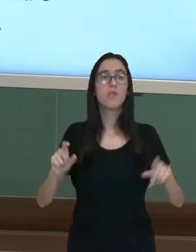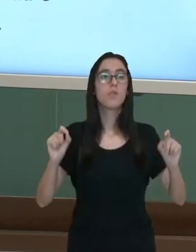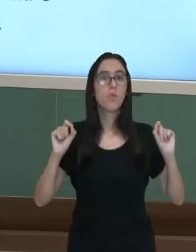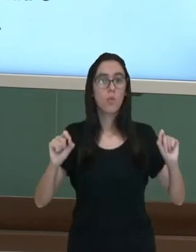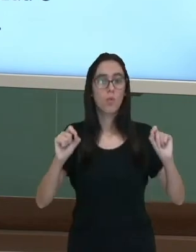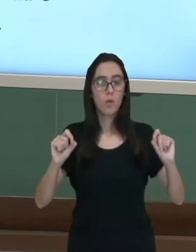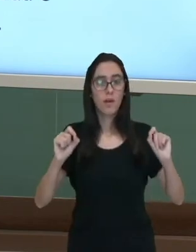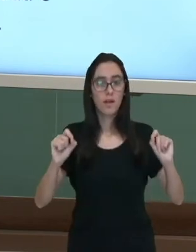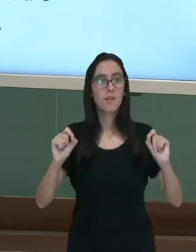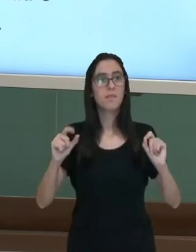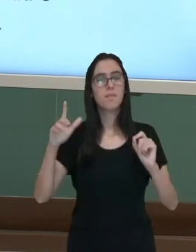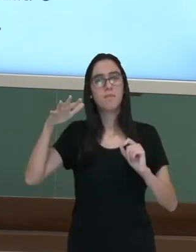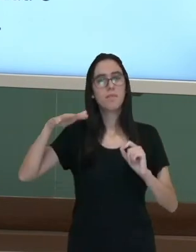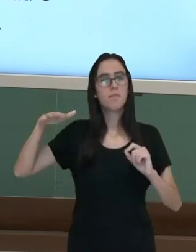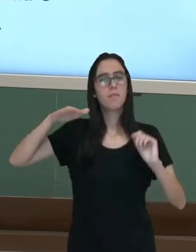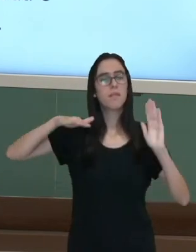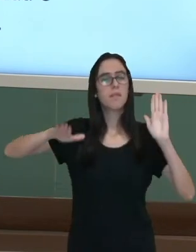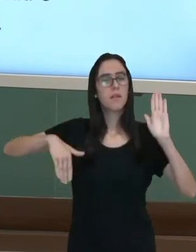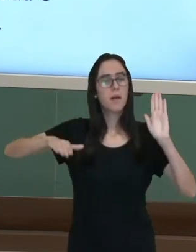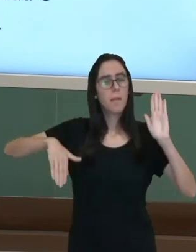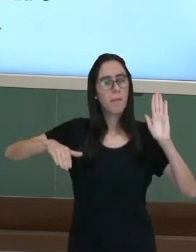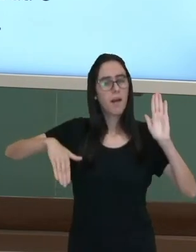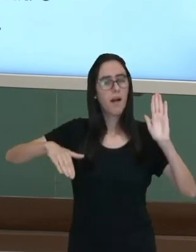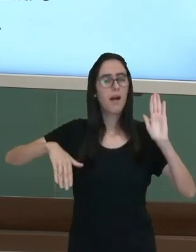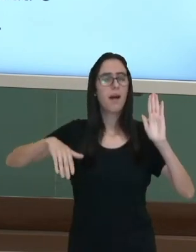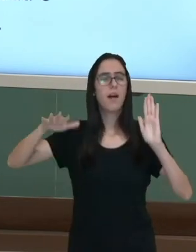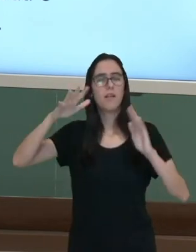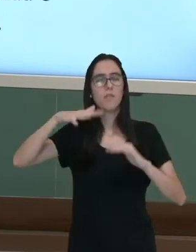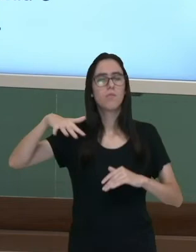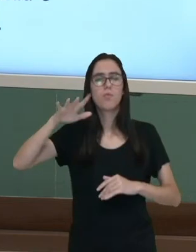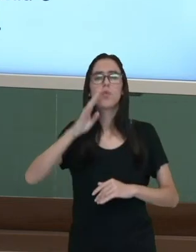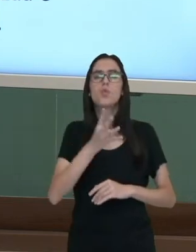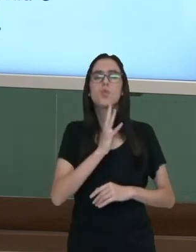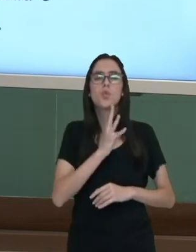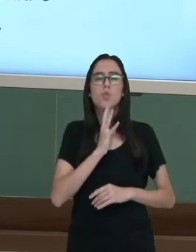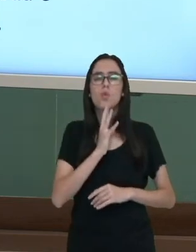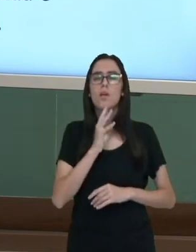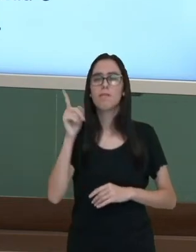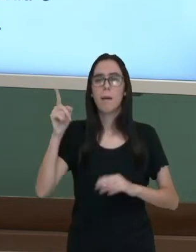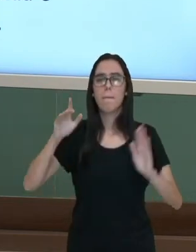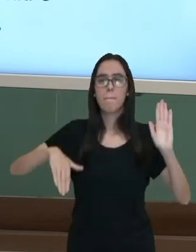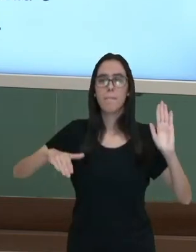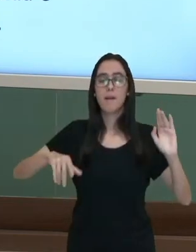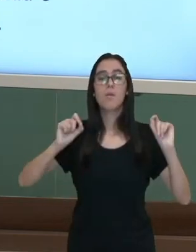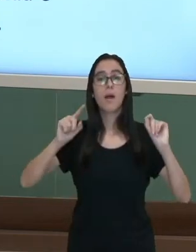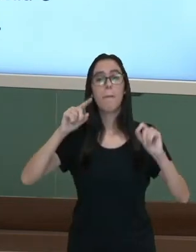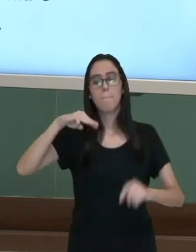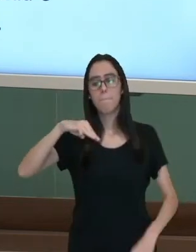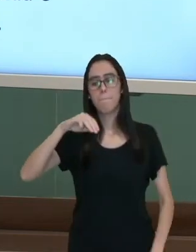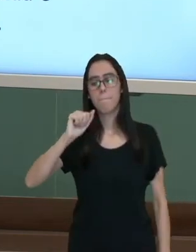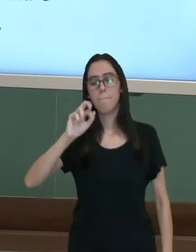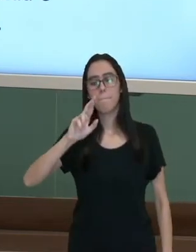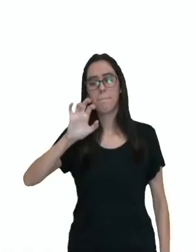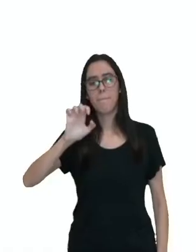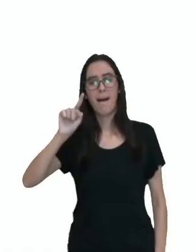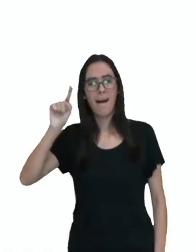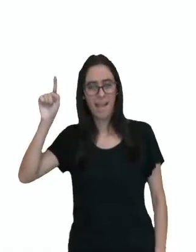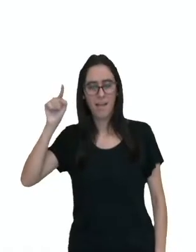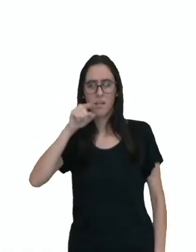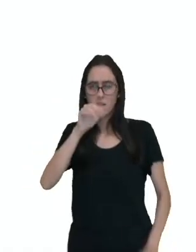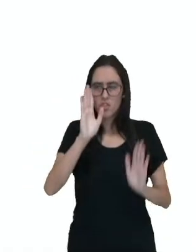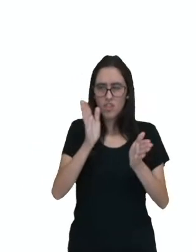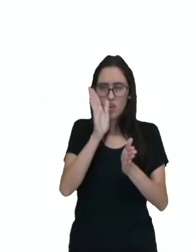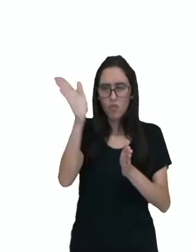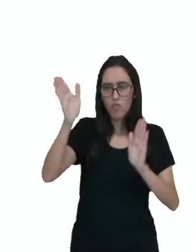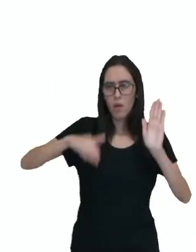nosso litoral, lá para a galerinha lá da maré, o pessoal lá da praia, é o efeito maré. Se você já foi à praia,